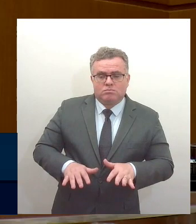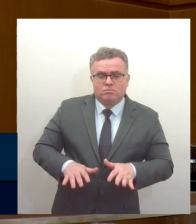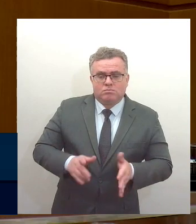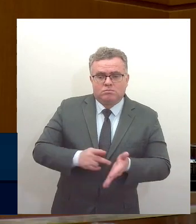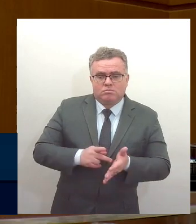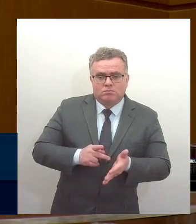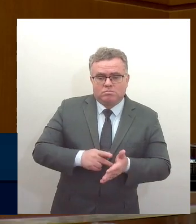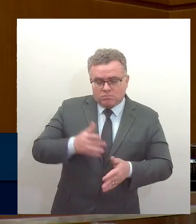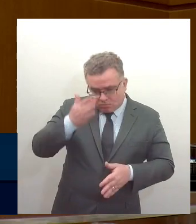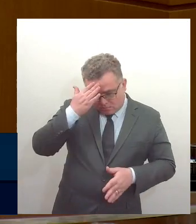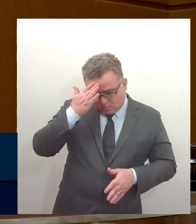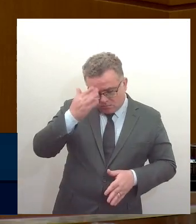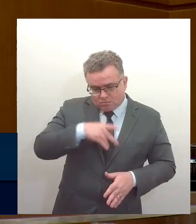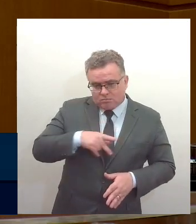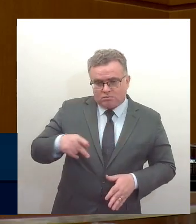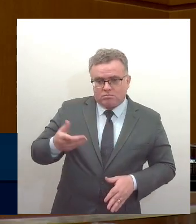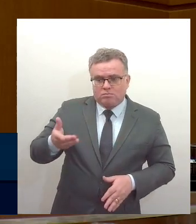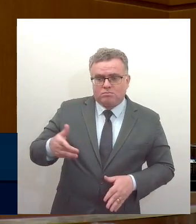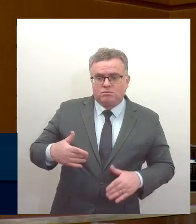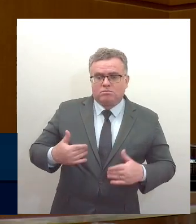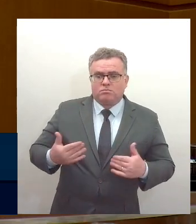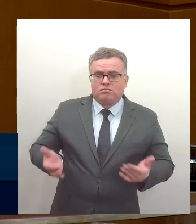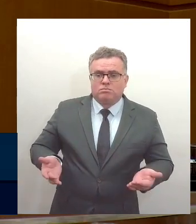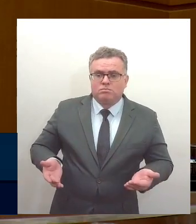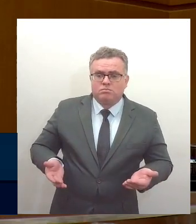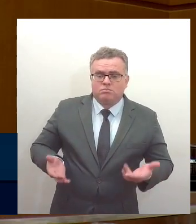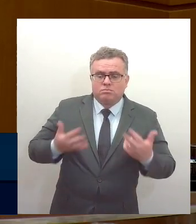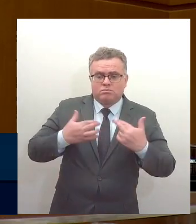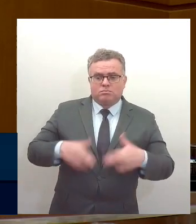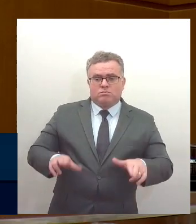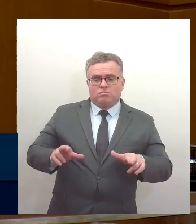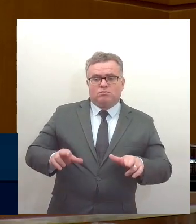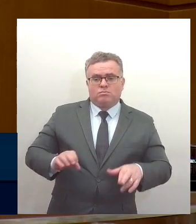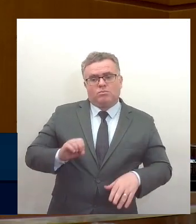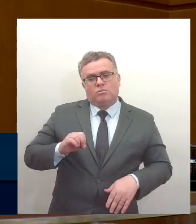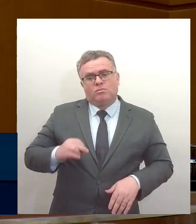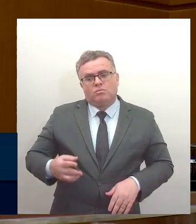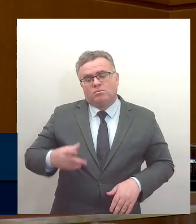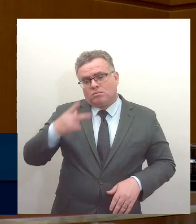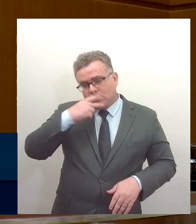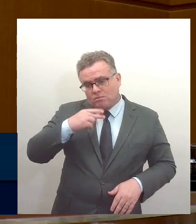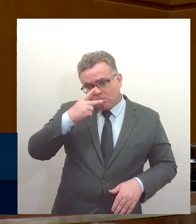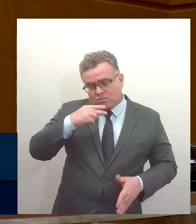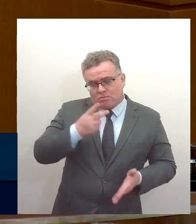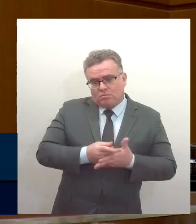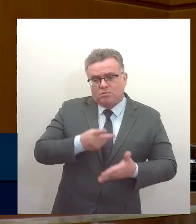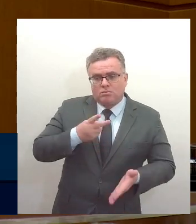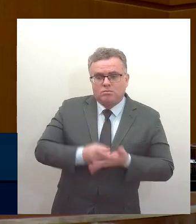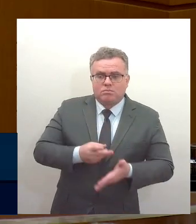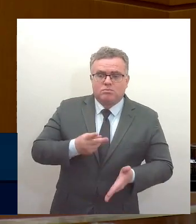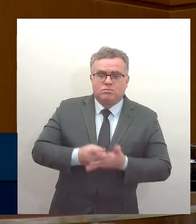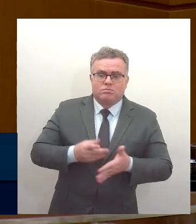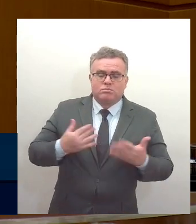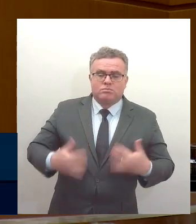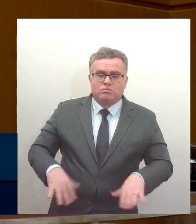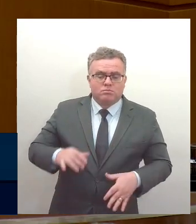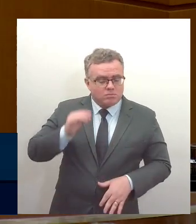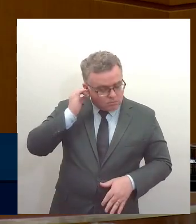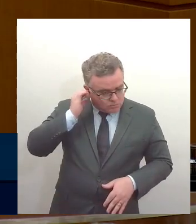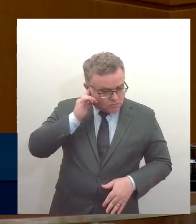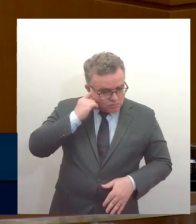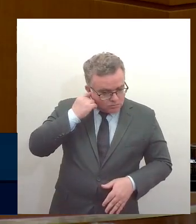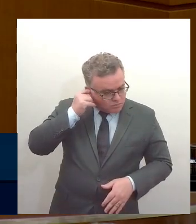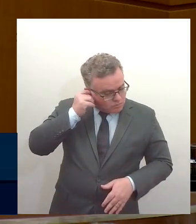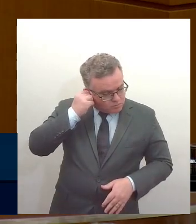gente toma uma atitude ou a gente vai ficar a vida toda nesse discurso, crianças com autismo. Crianças